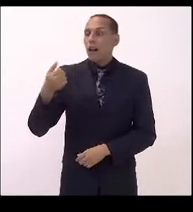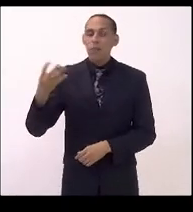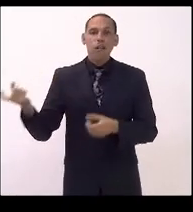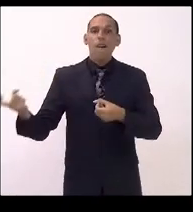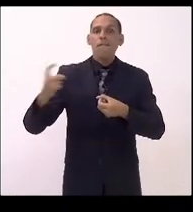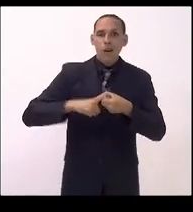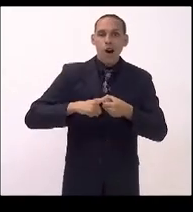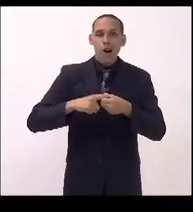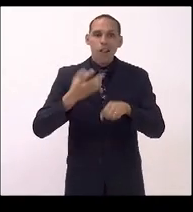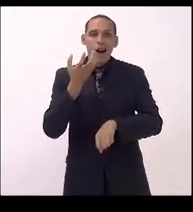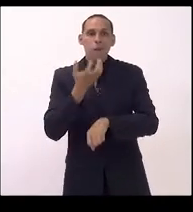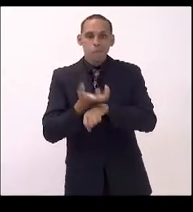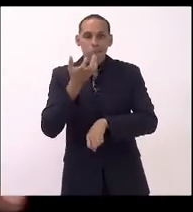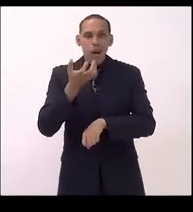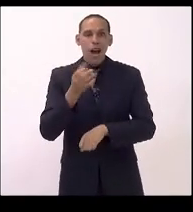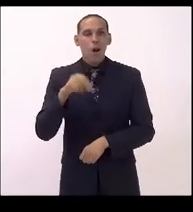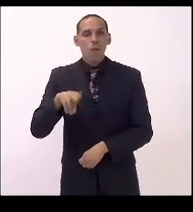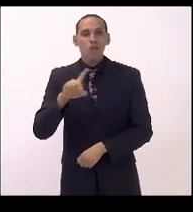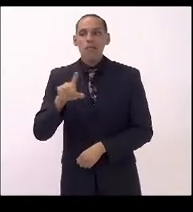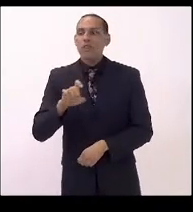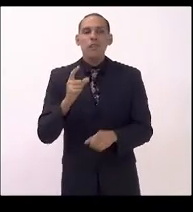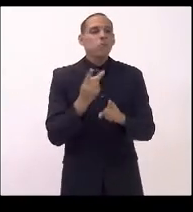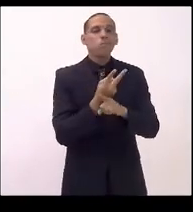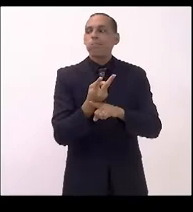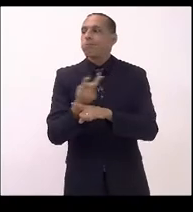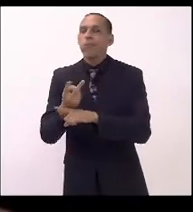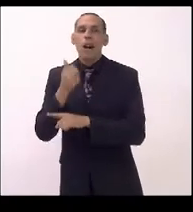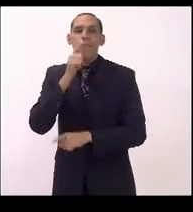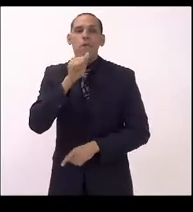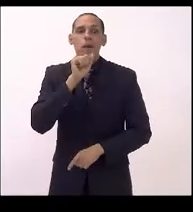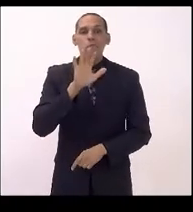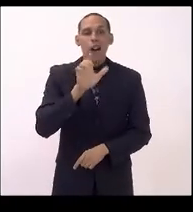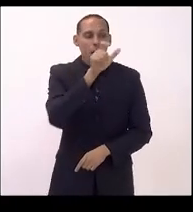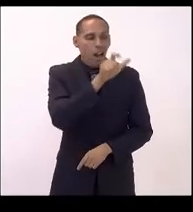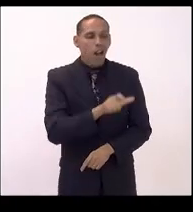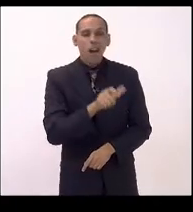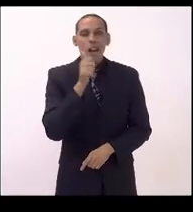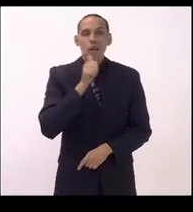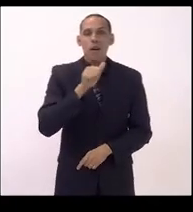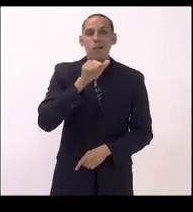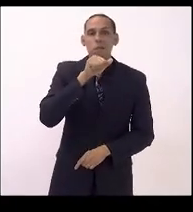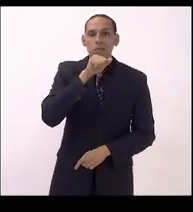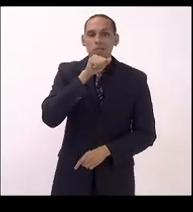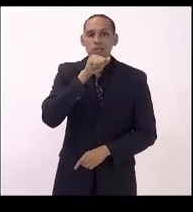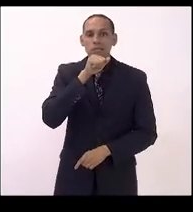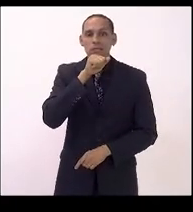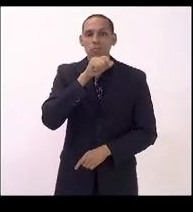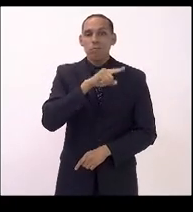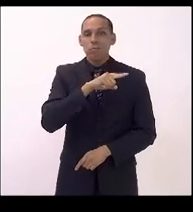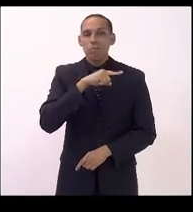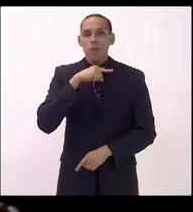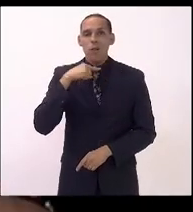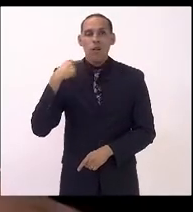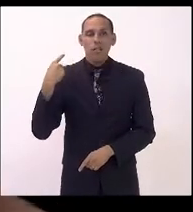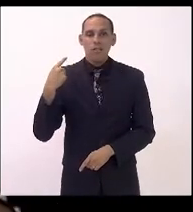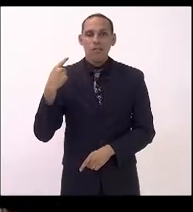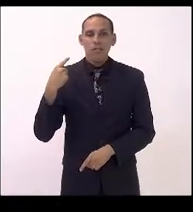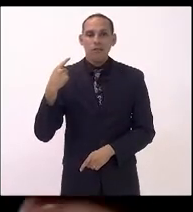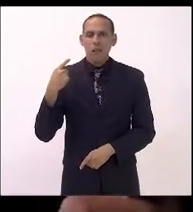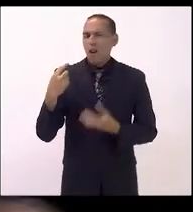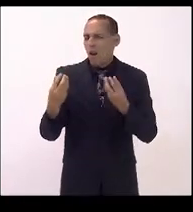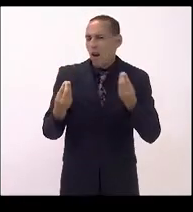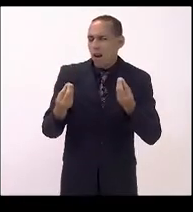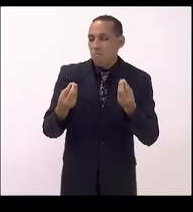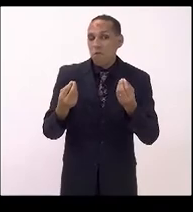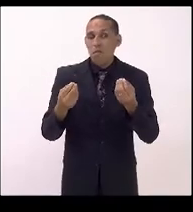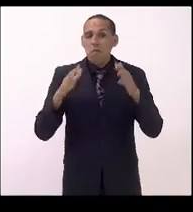à Praça 11 para encontrar com a mãe. Aí ele descobre que a mãe tinha morrido. E a versão oficial que se tinha é